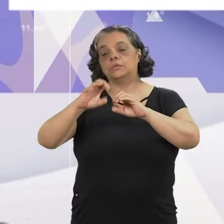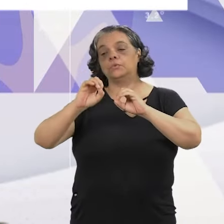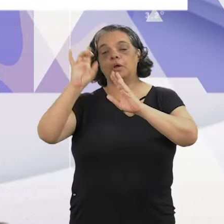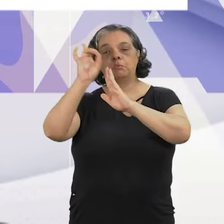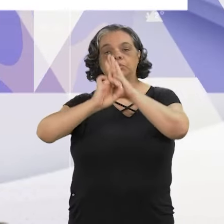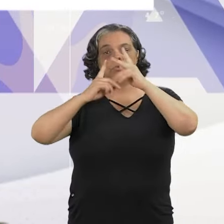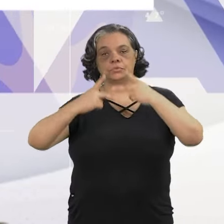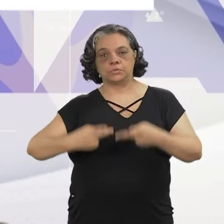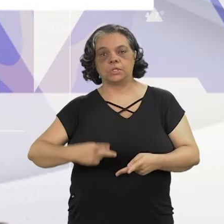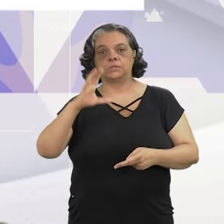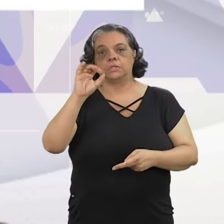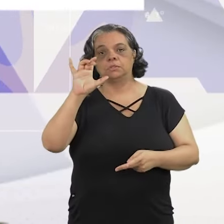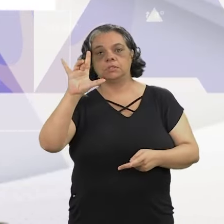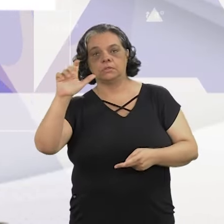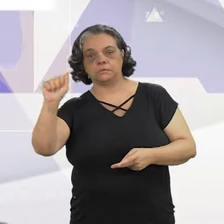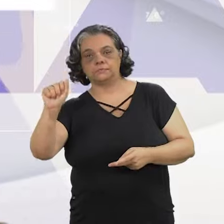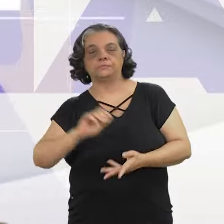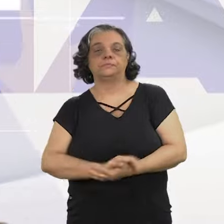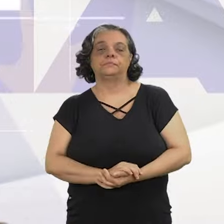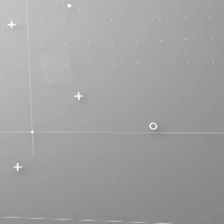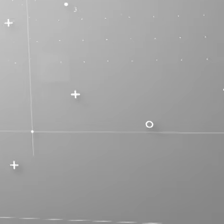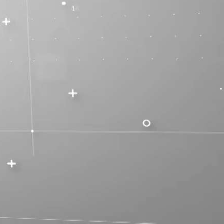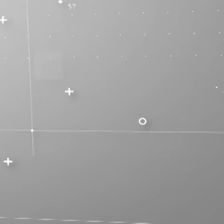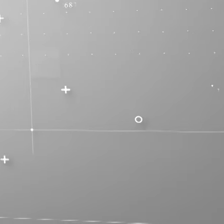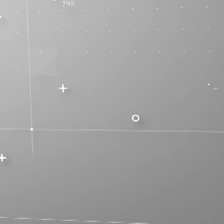para os direitos humanos com Cecília